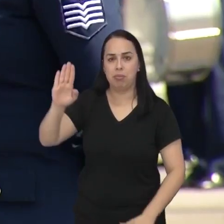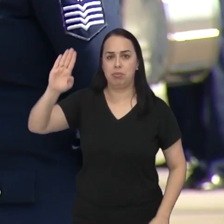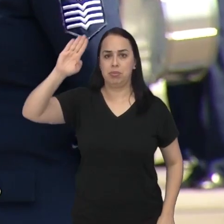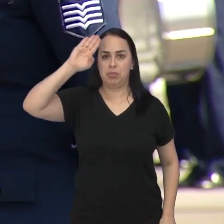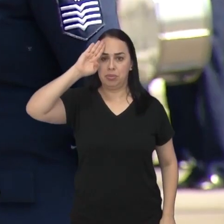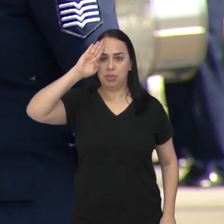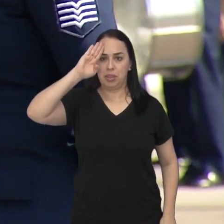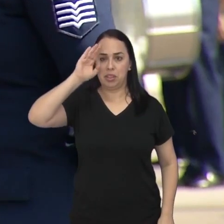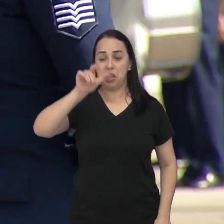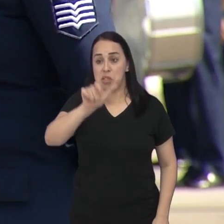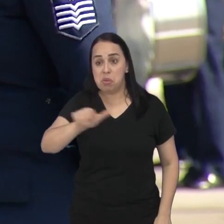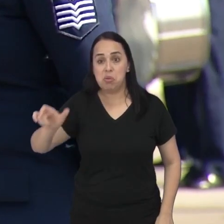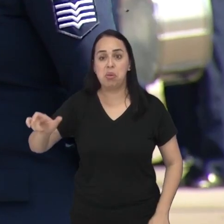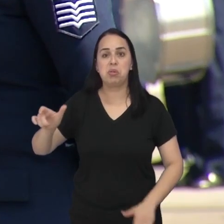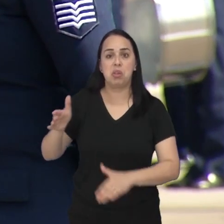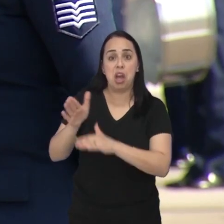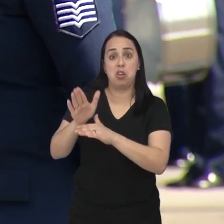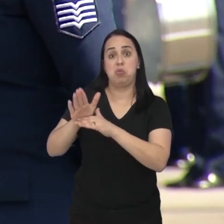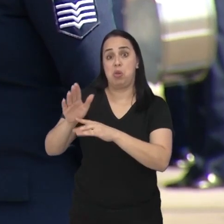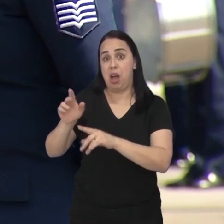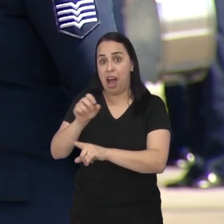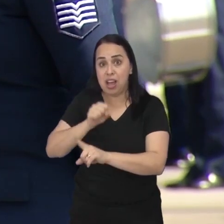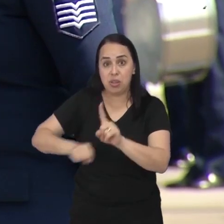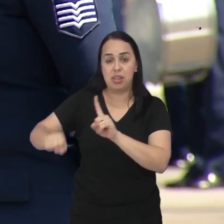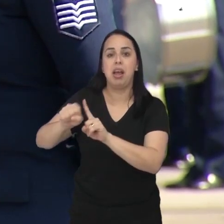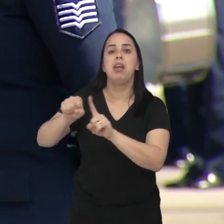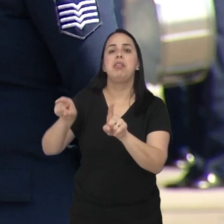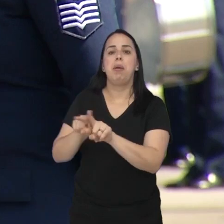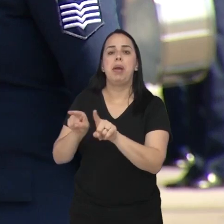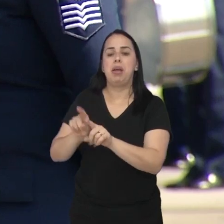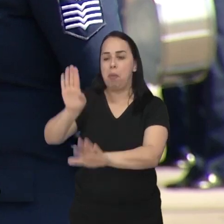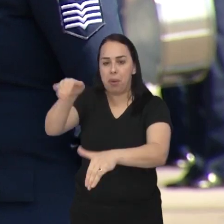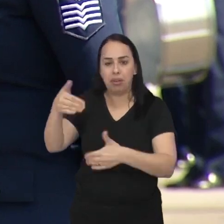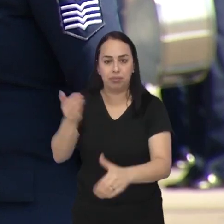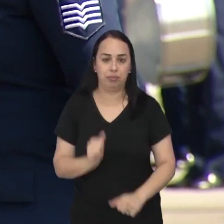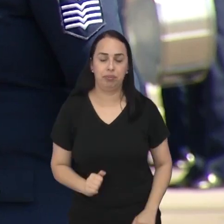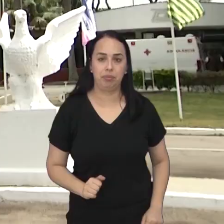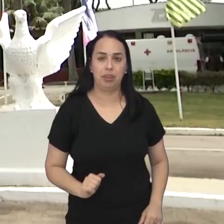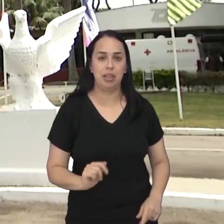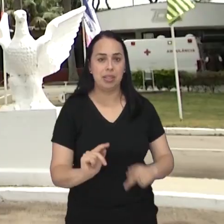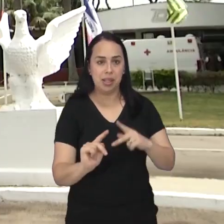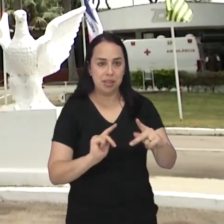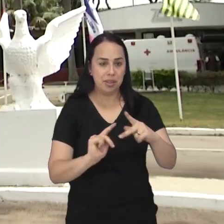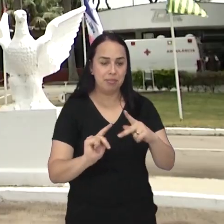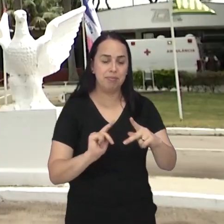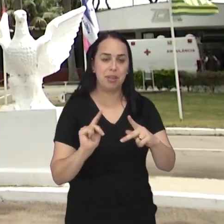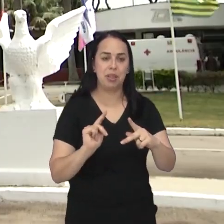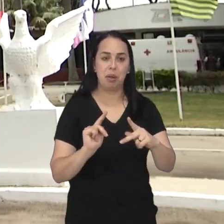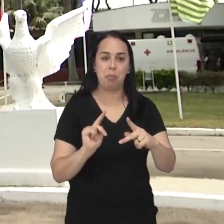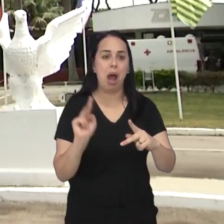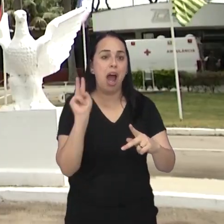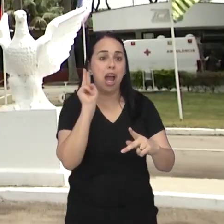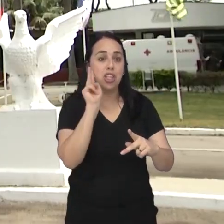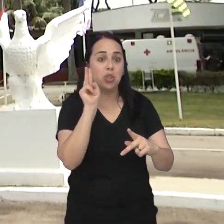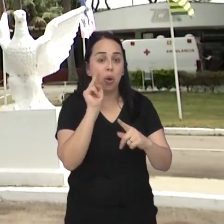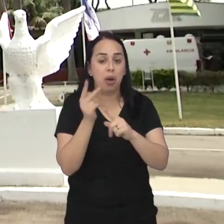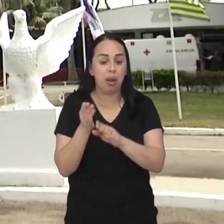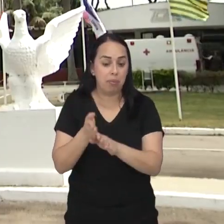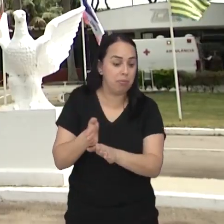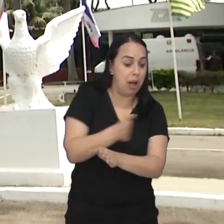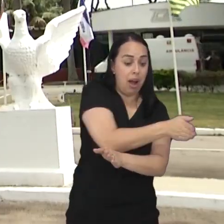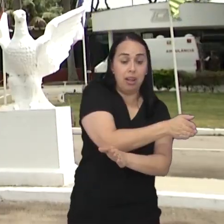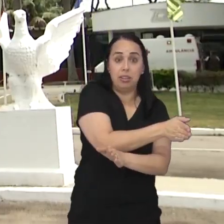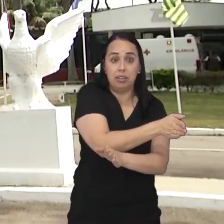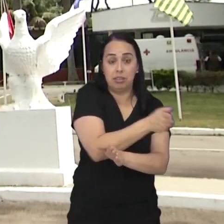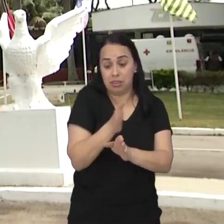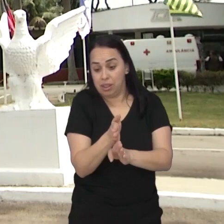e homenageou militares e civis que se destacaram na prestação de serviços à sociedade. São José tem a história